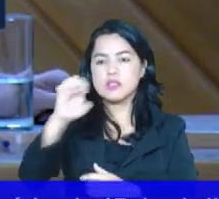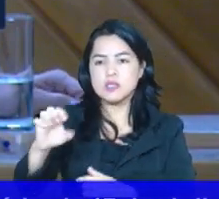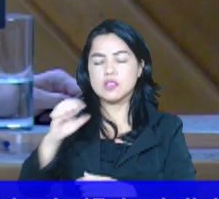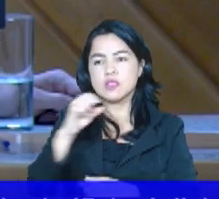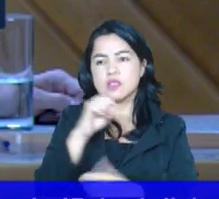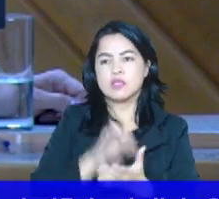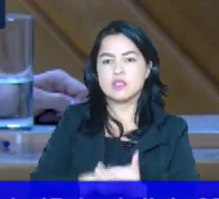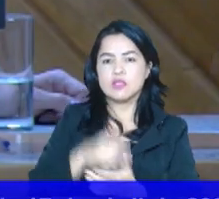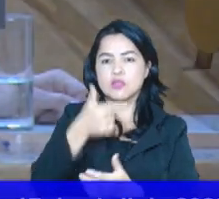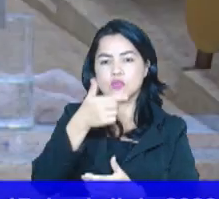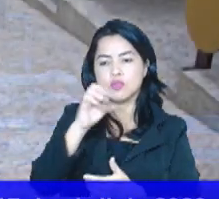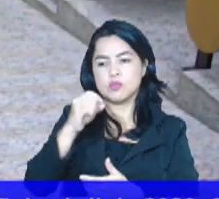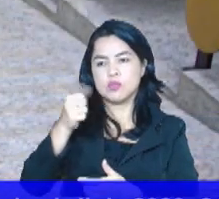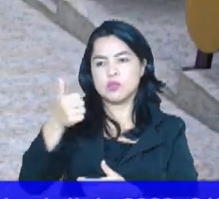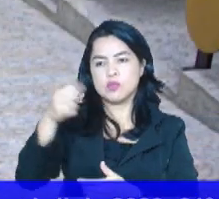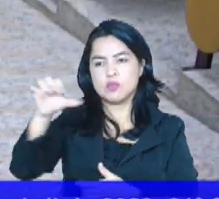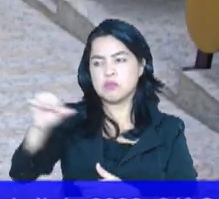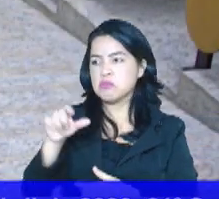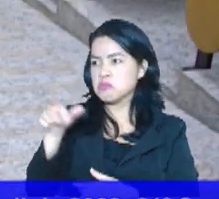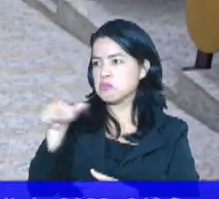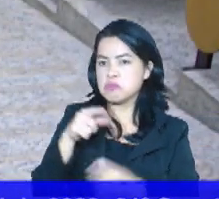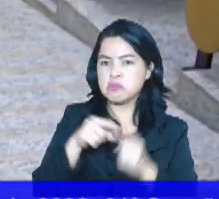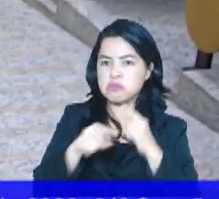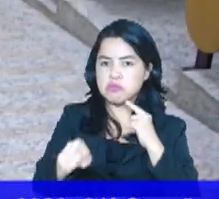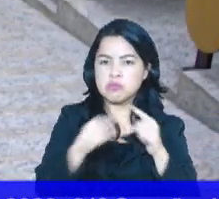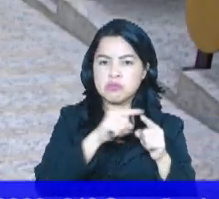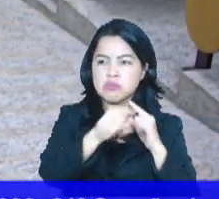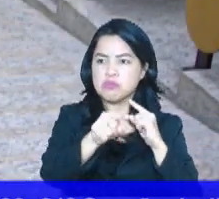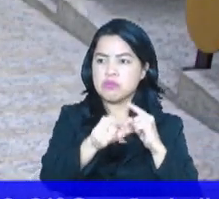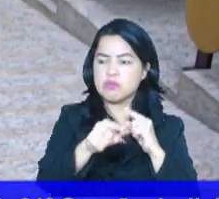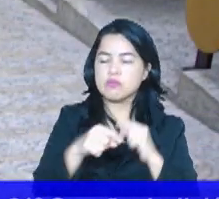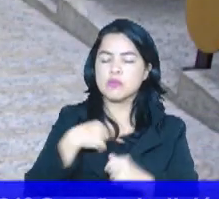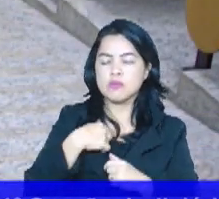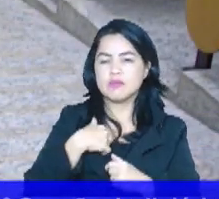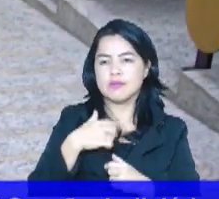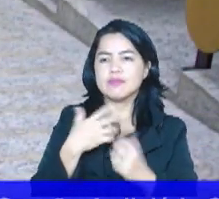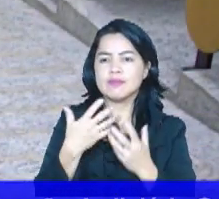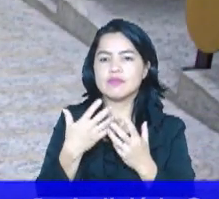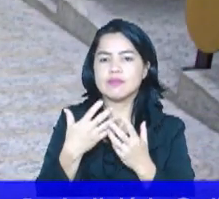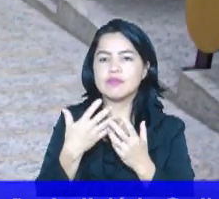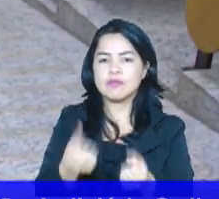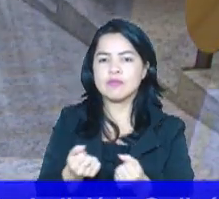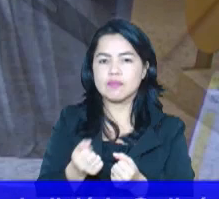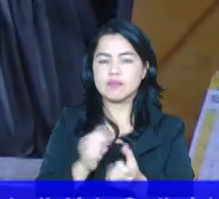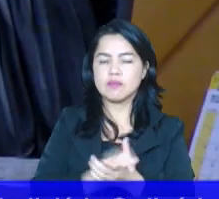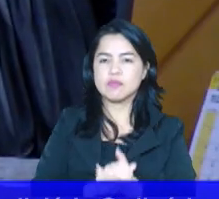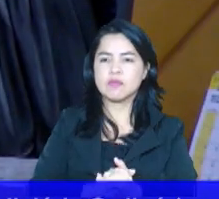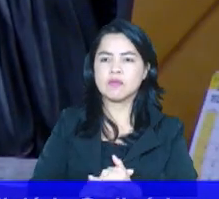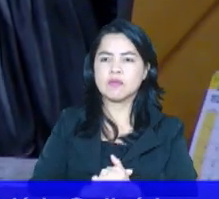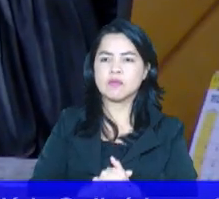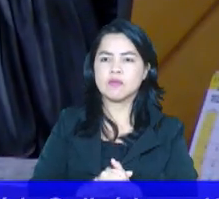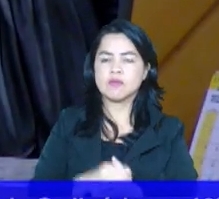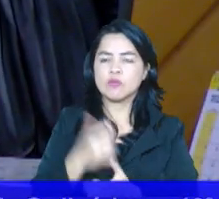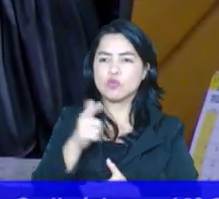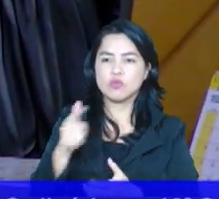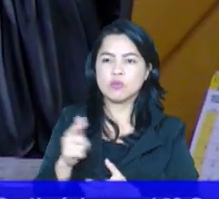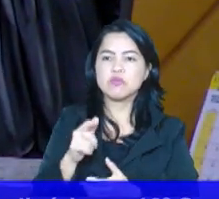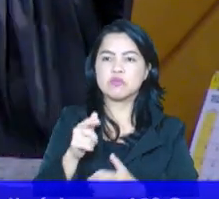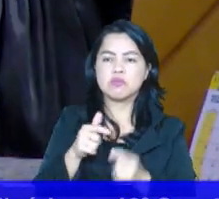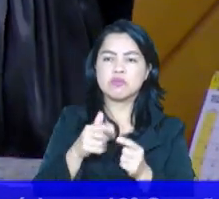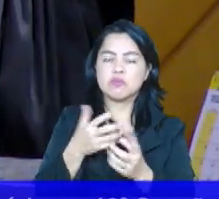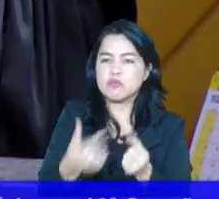23.604/2019. Como voto. Alguma objeção? Então, declaro desaprovadas essas contas, tudo